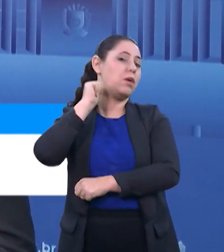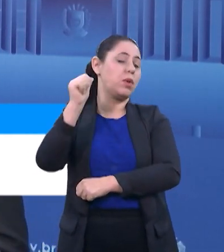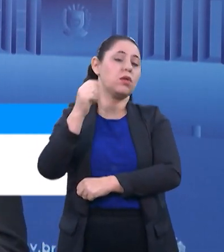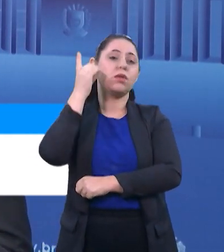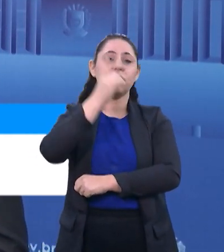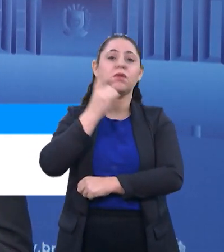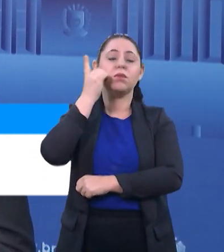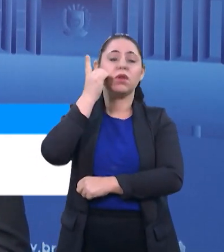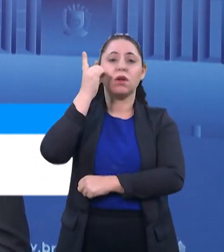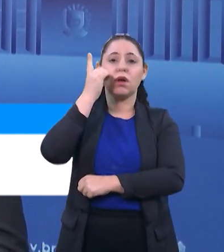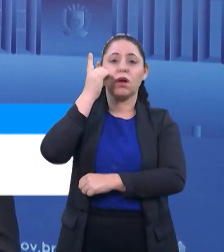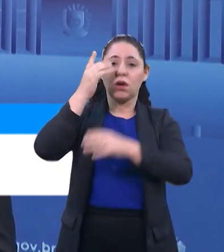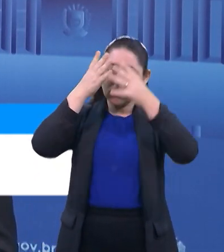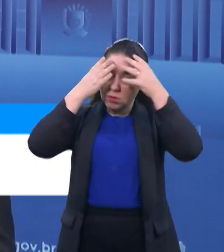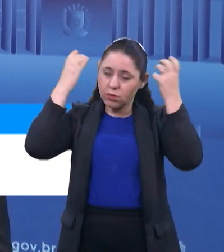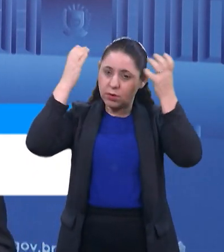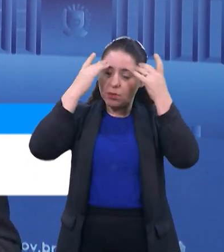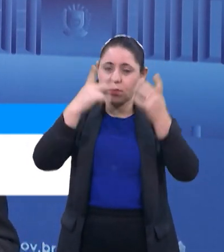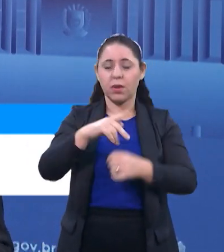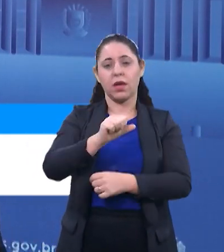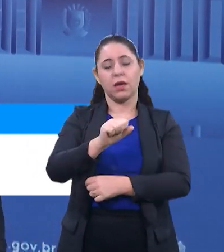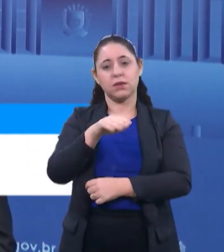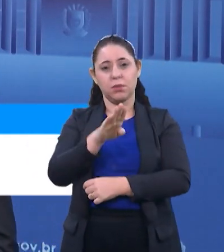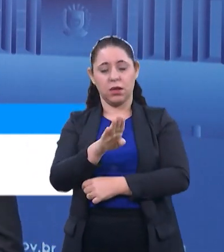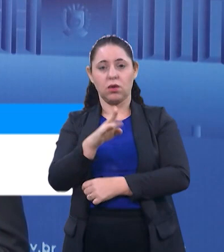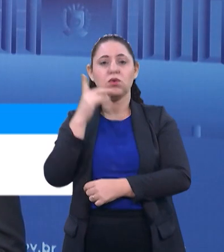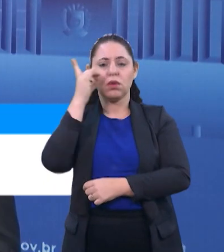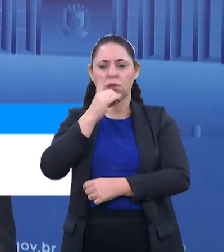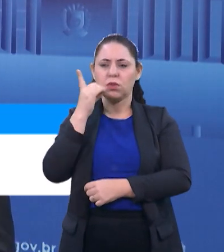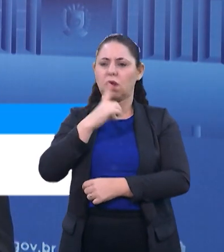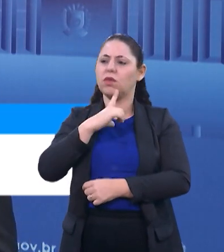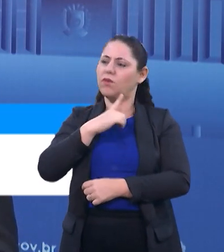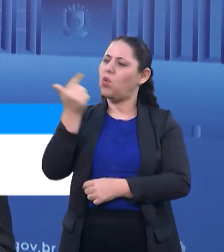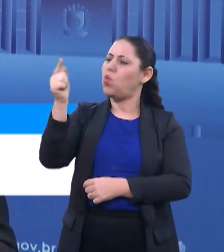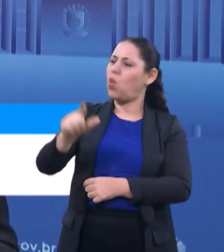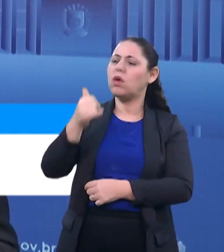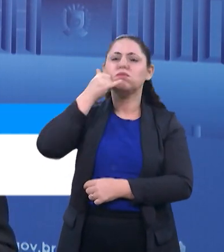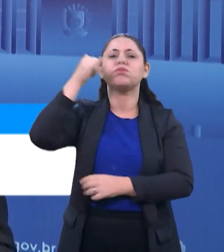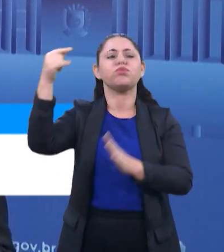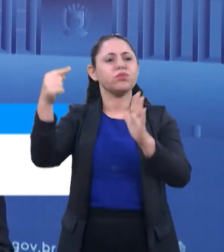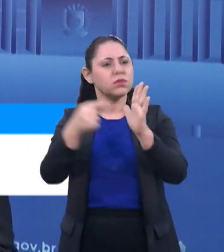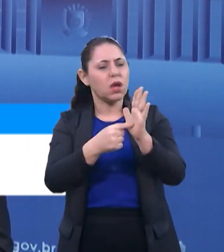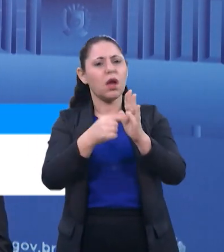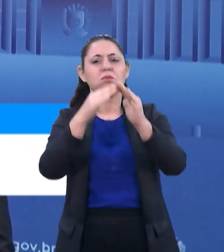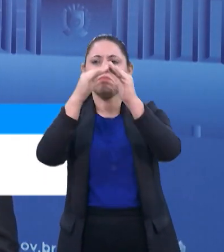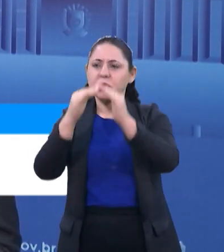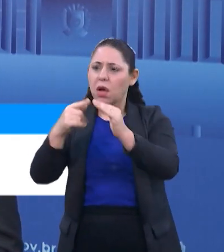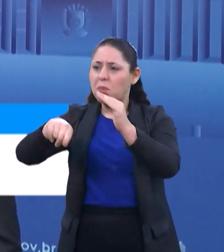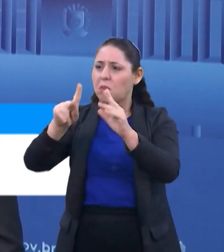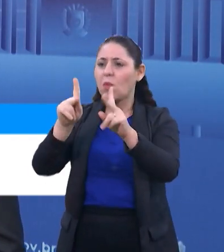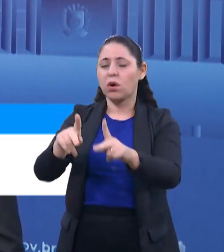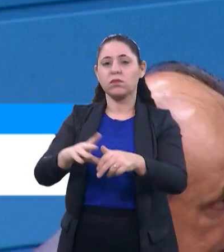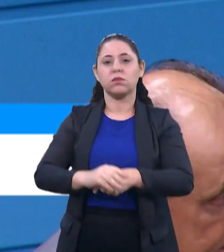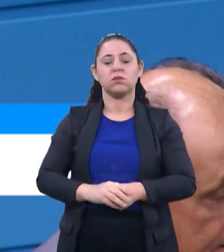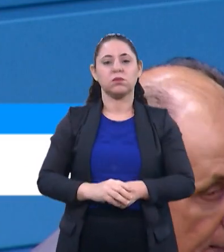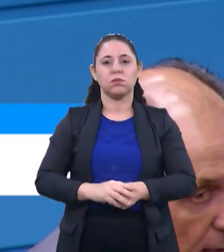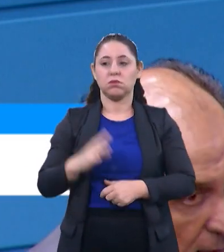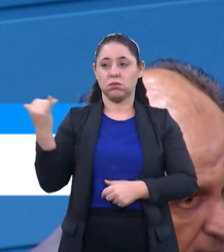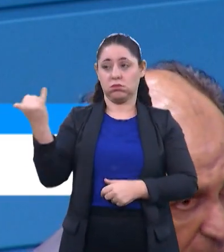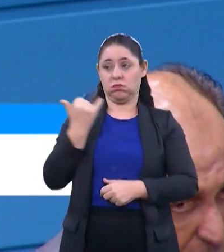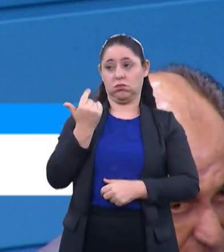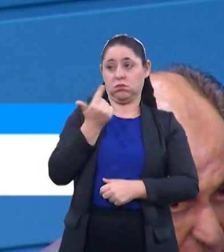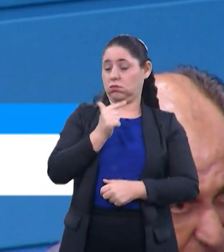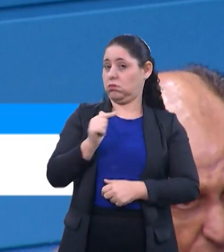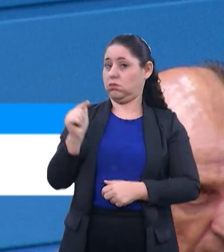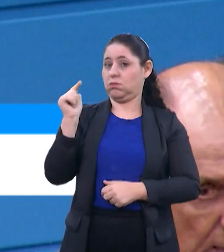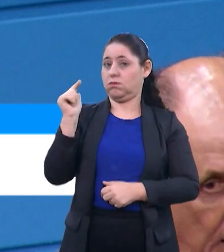de abril, pelo deputado Paulo Duarte, do PSB. O parlamentar recebeu mais uma denúncia feita por moradores locais. Foi dito a mim